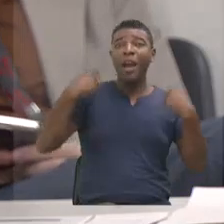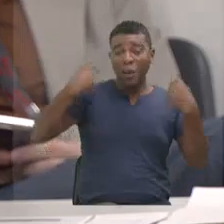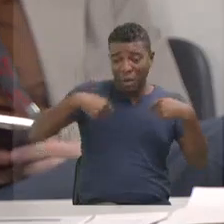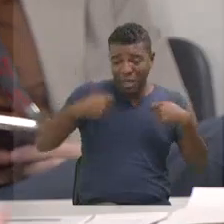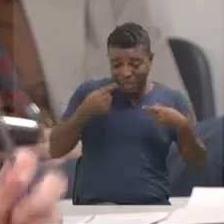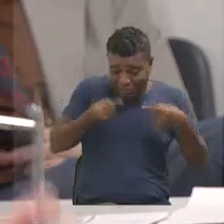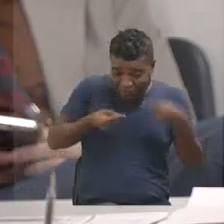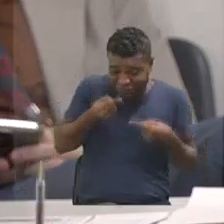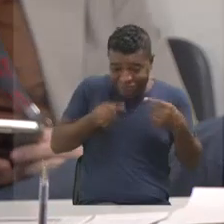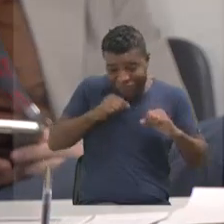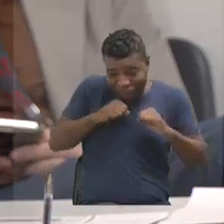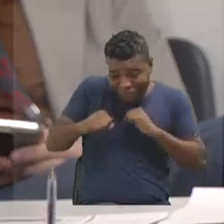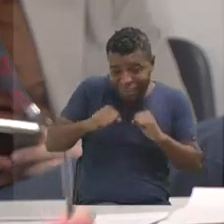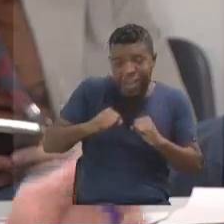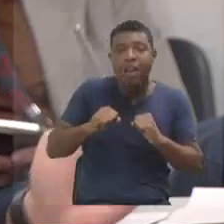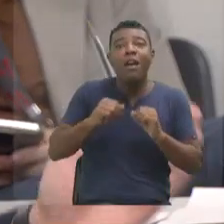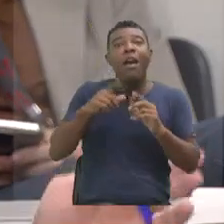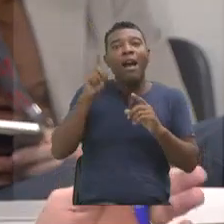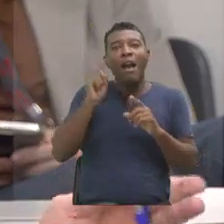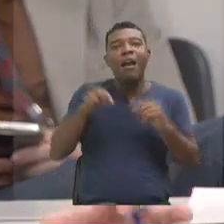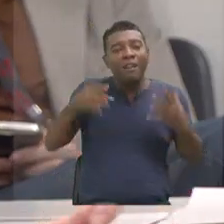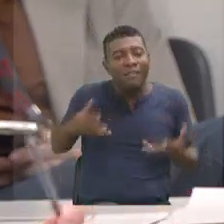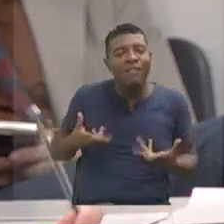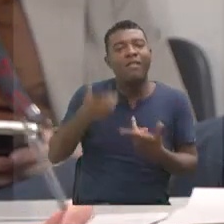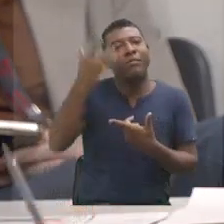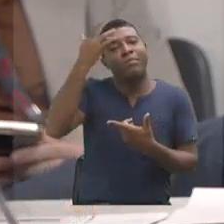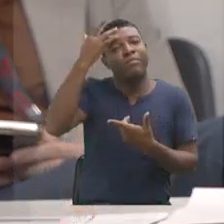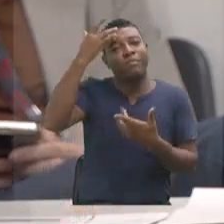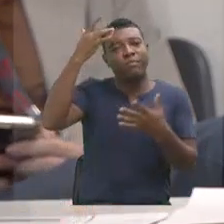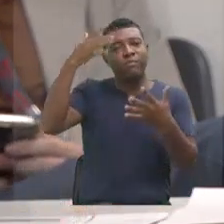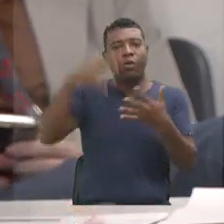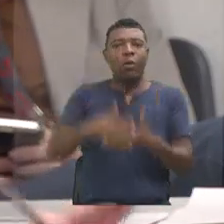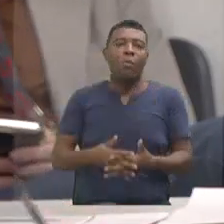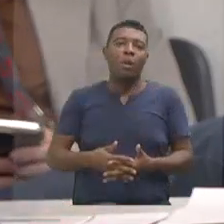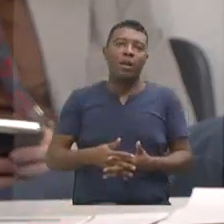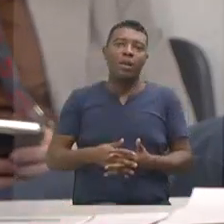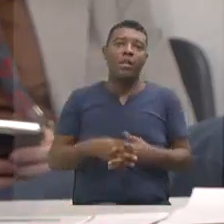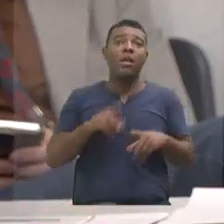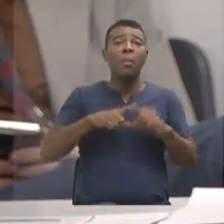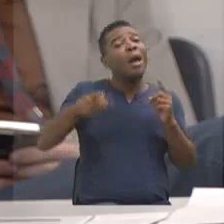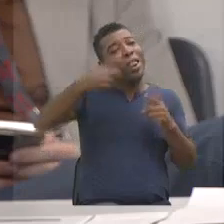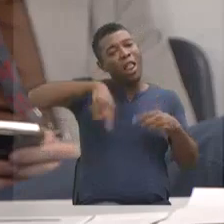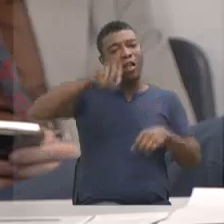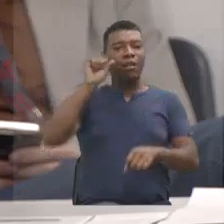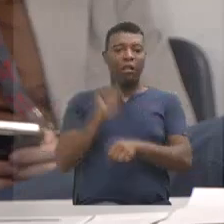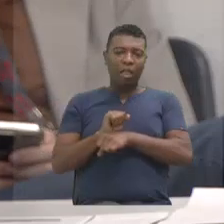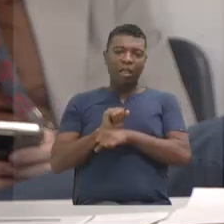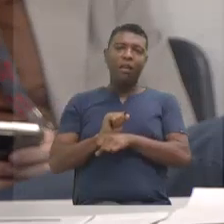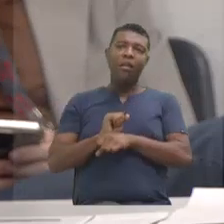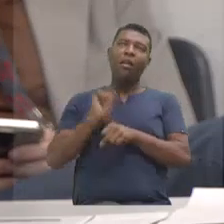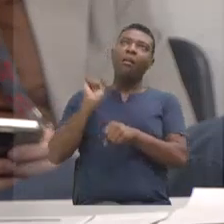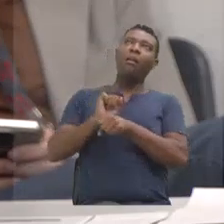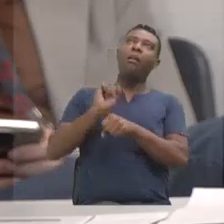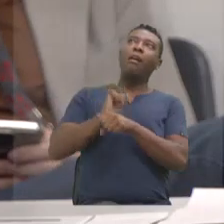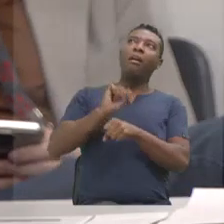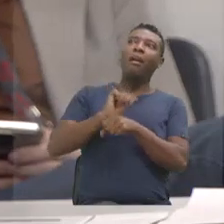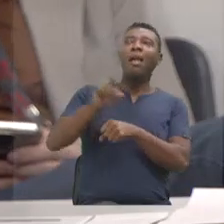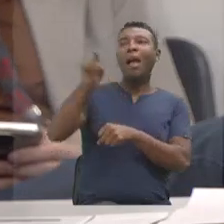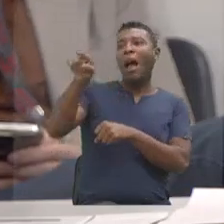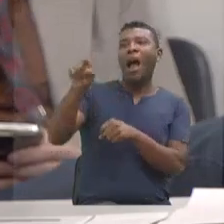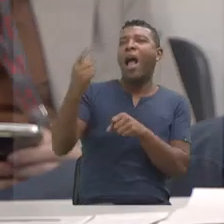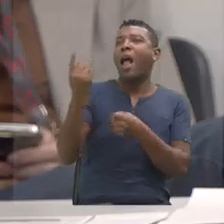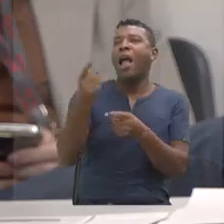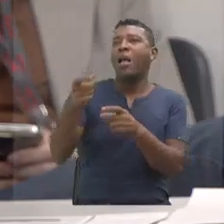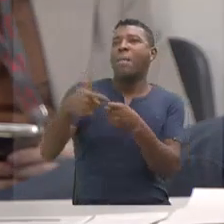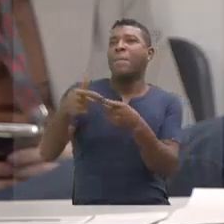território muito robusta e muito complexa mas eu concordo que a gente não pode ficar também parados achando que o prestador que